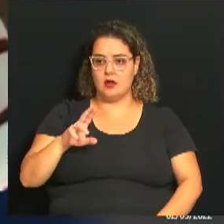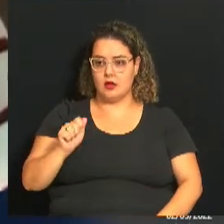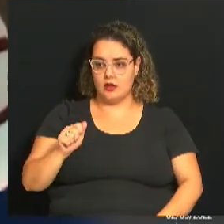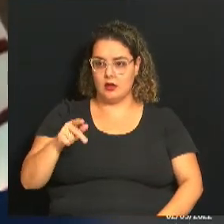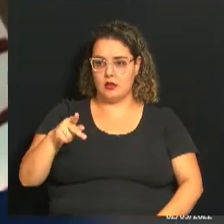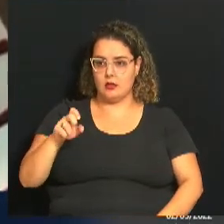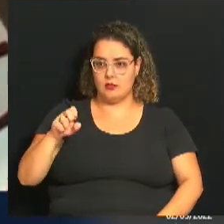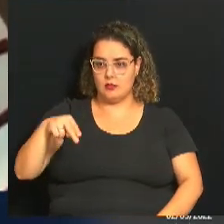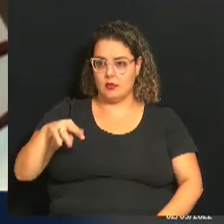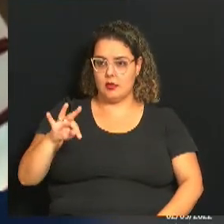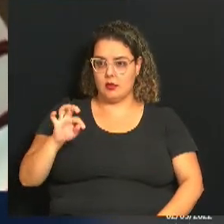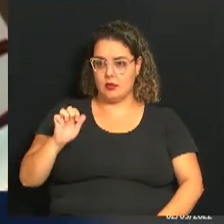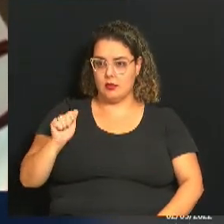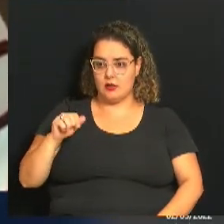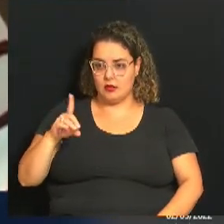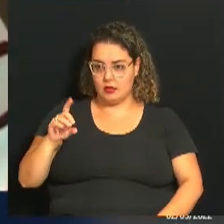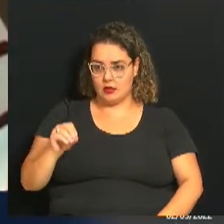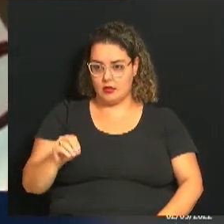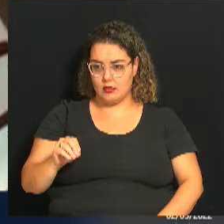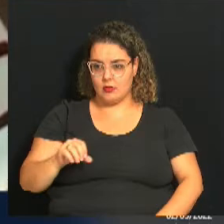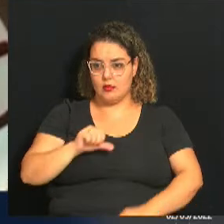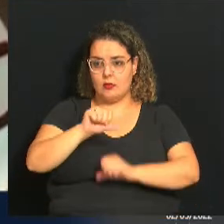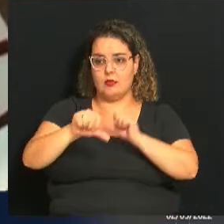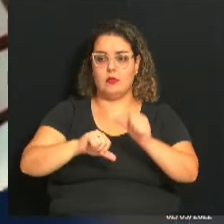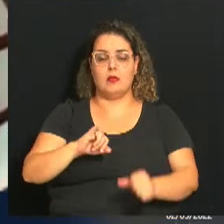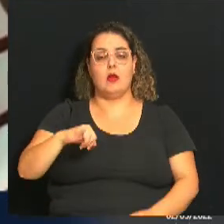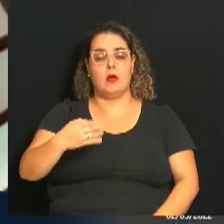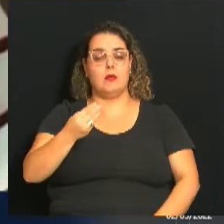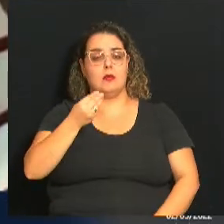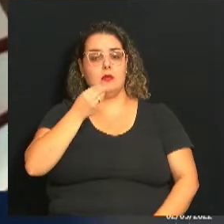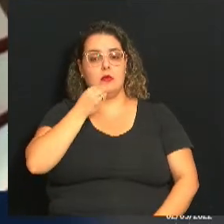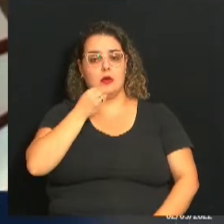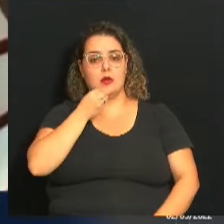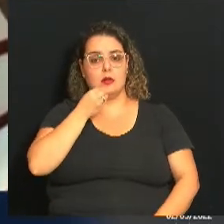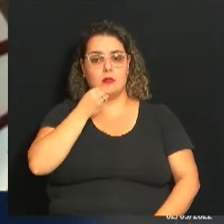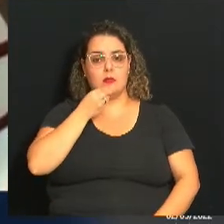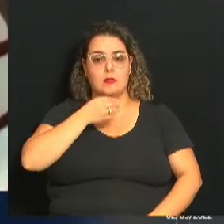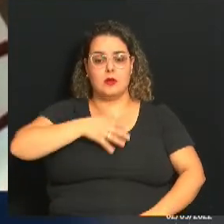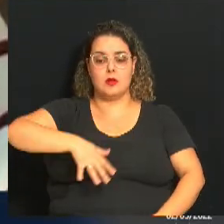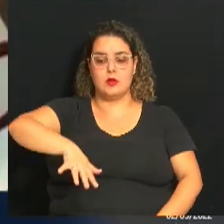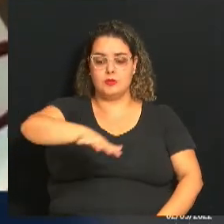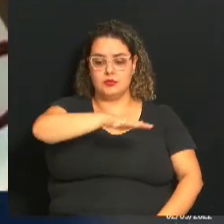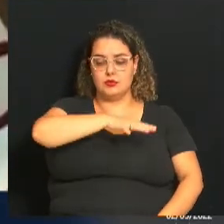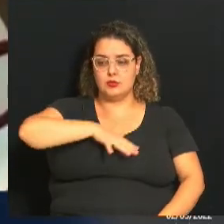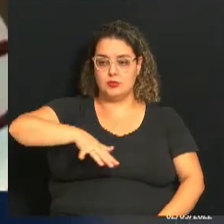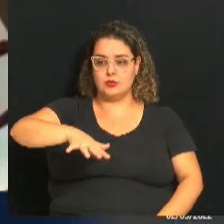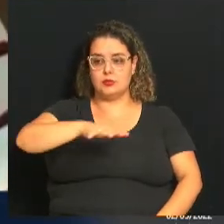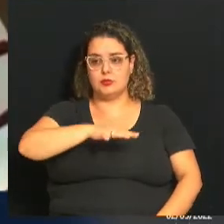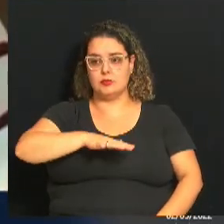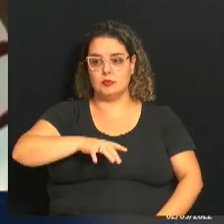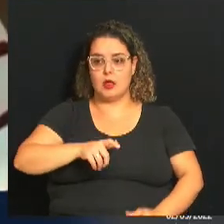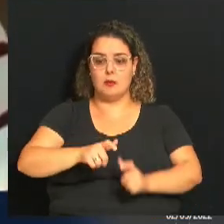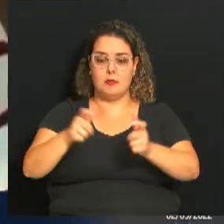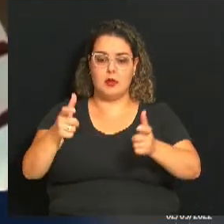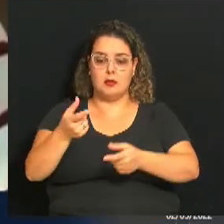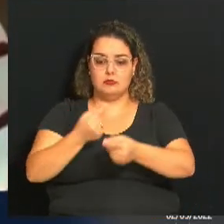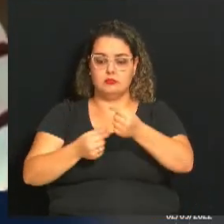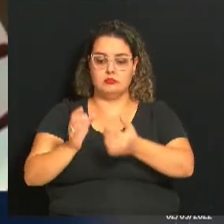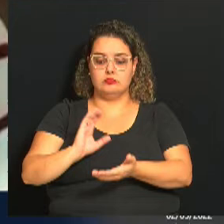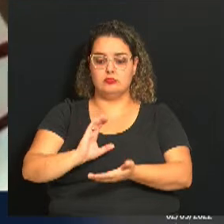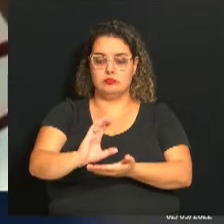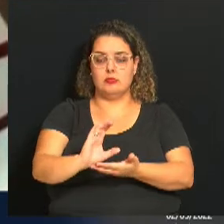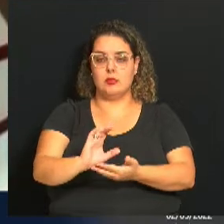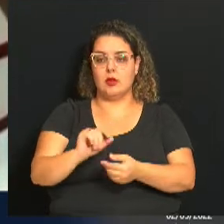uma modificação de aproveitamento de área, nós teremos grandes investidores que podem vir a